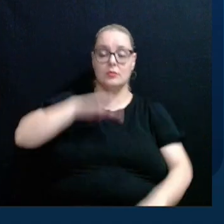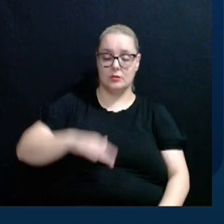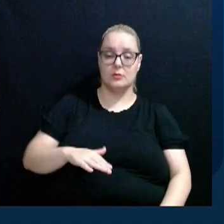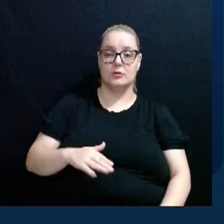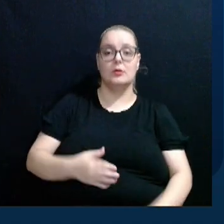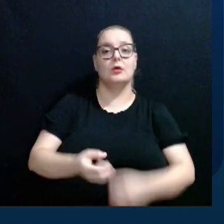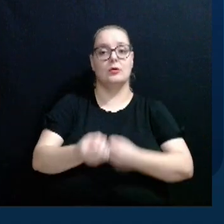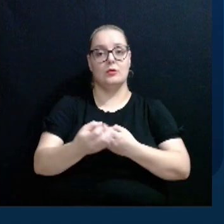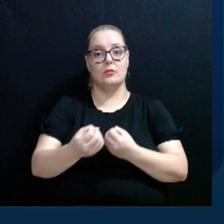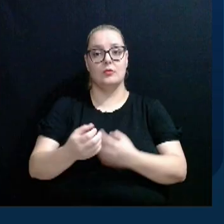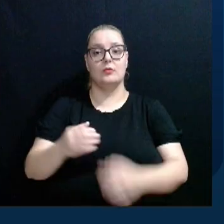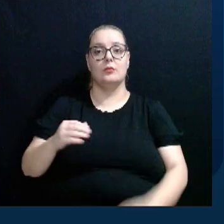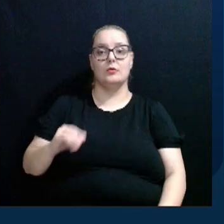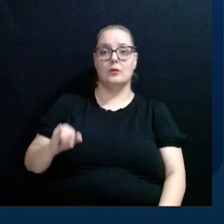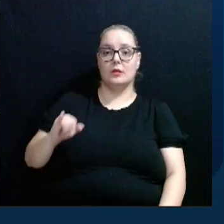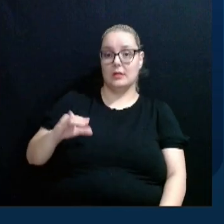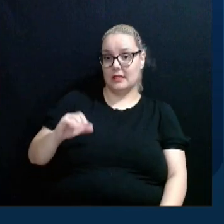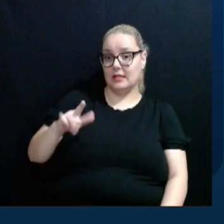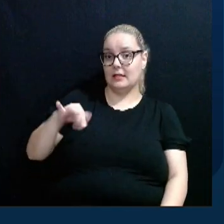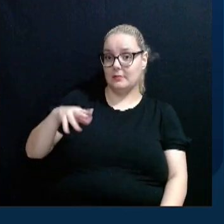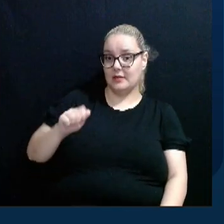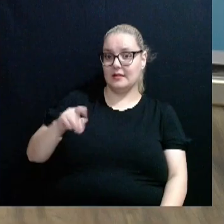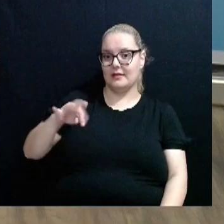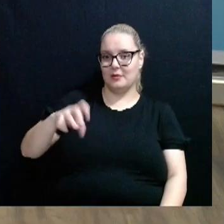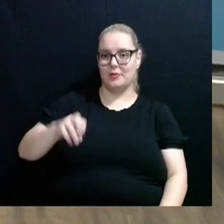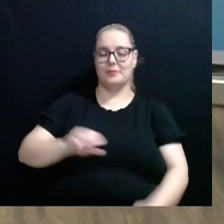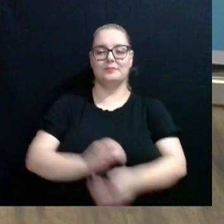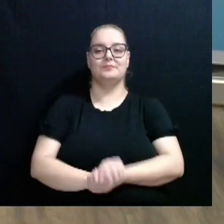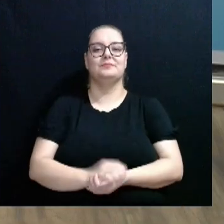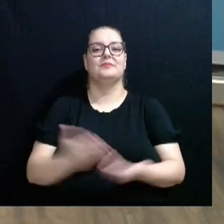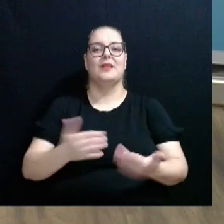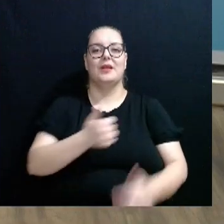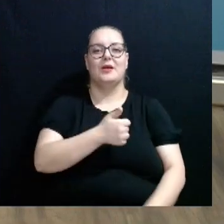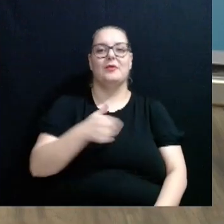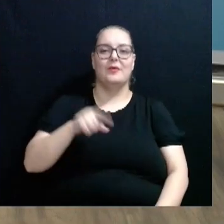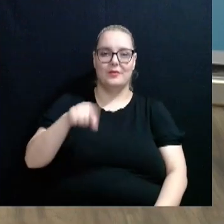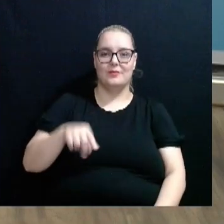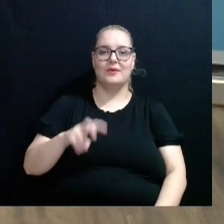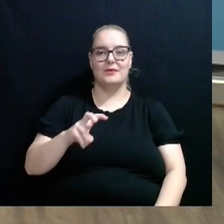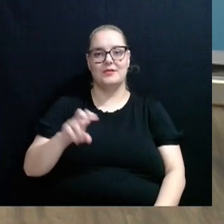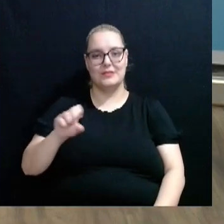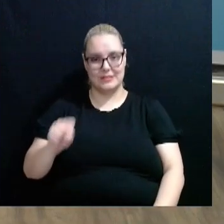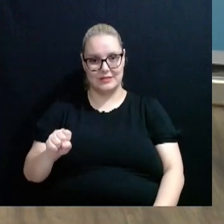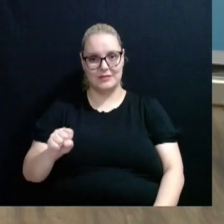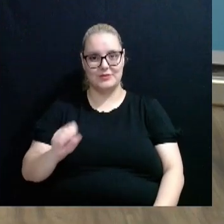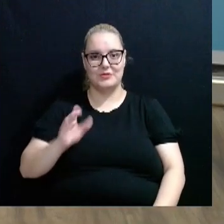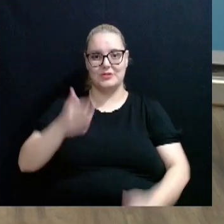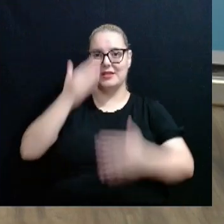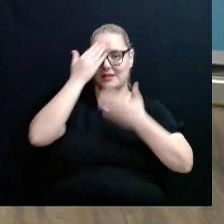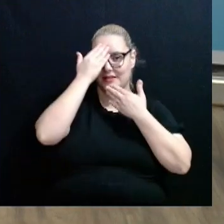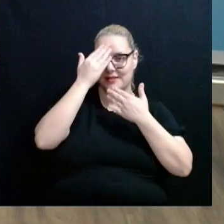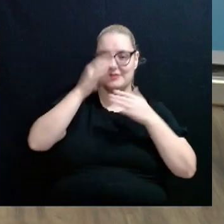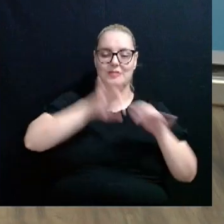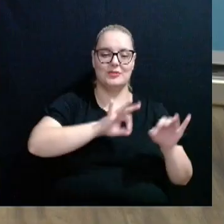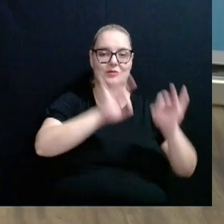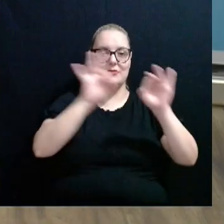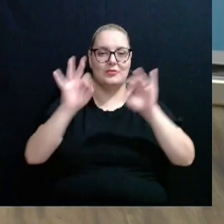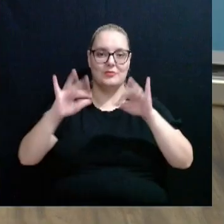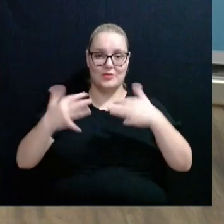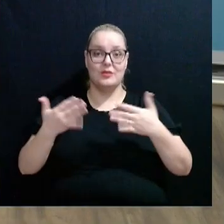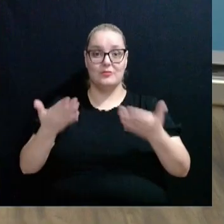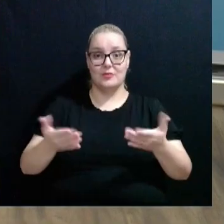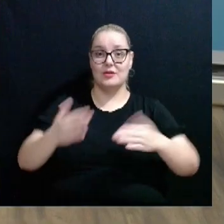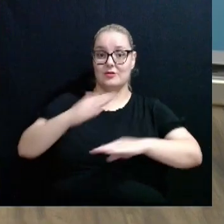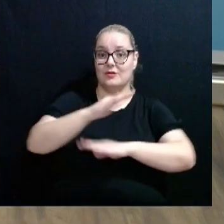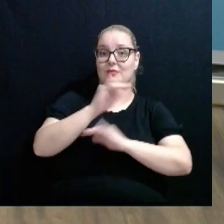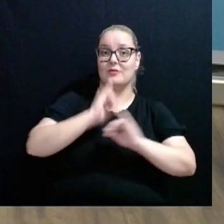do Clima Tempo. Agora, 12h58, já agradeço a sua companhia por aqui, porque o Câmara Notícia de